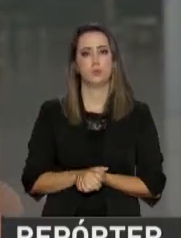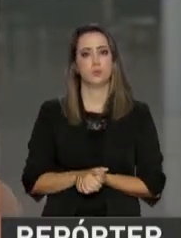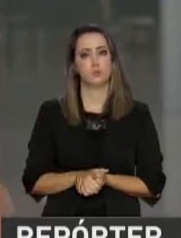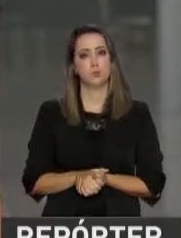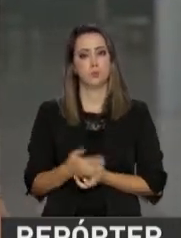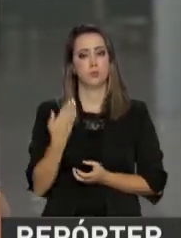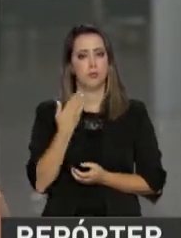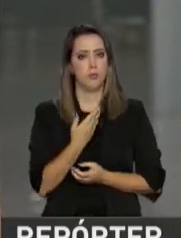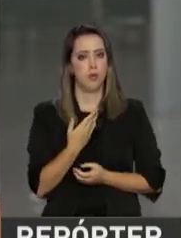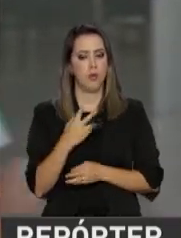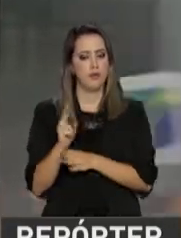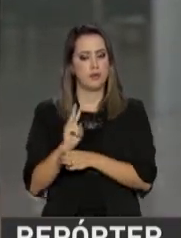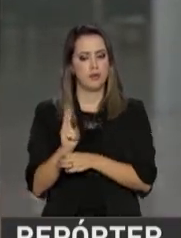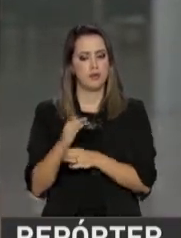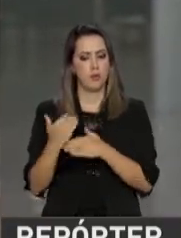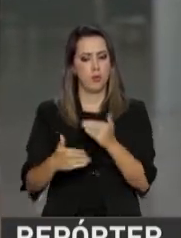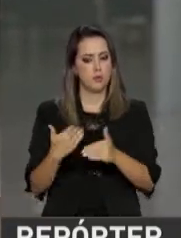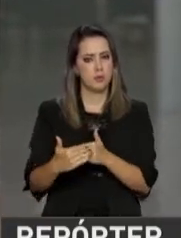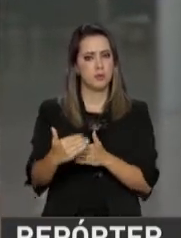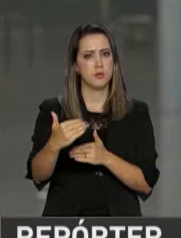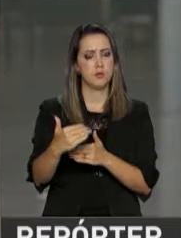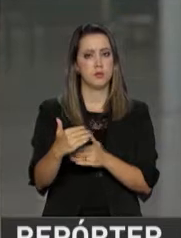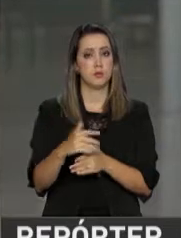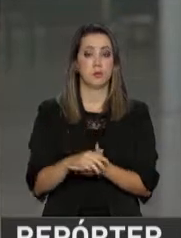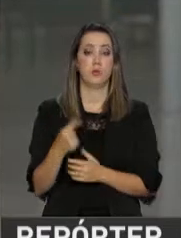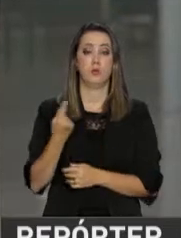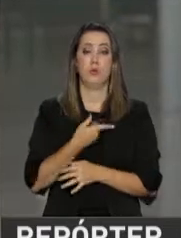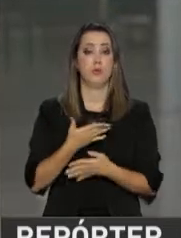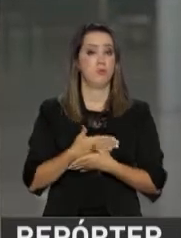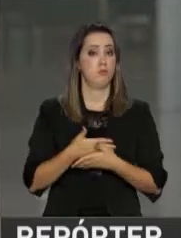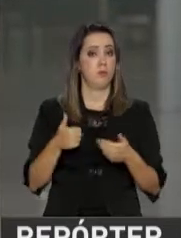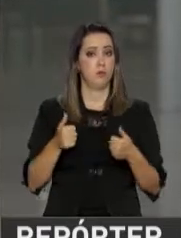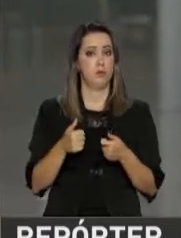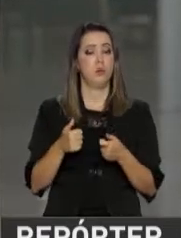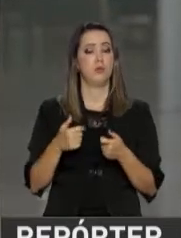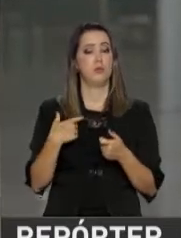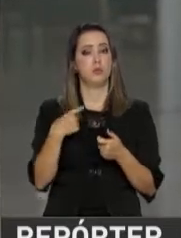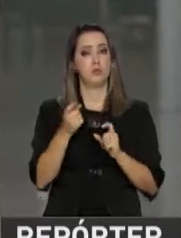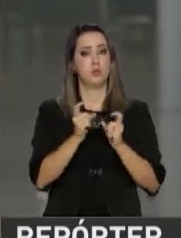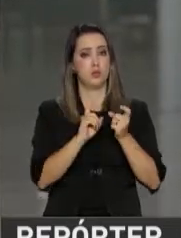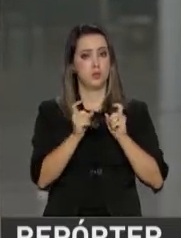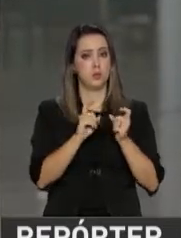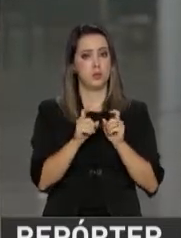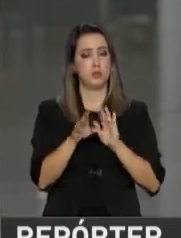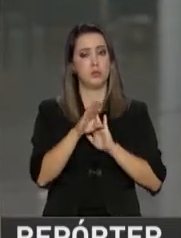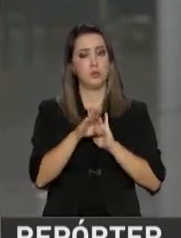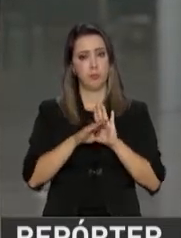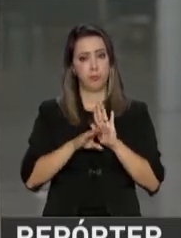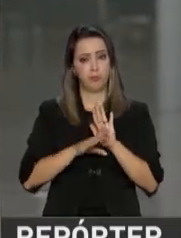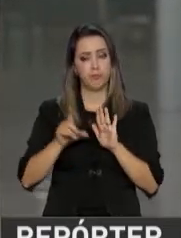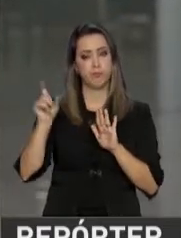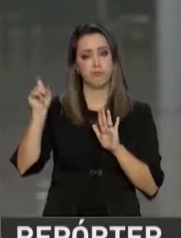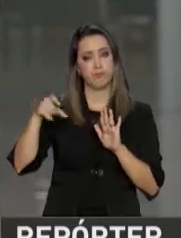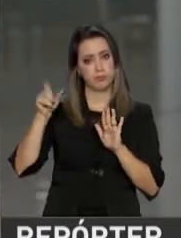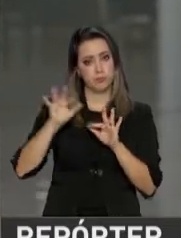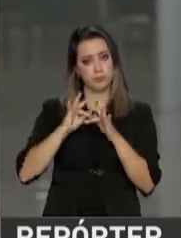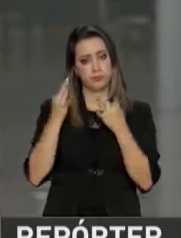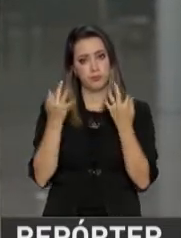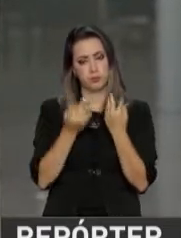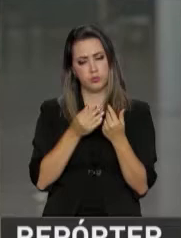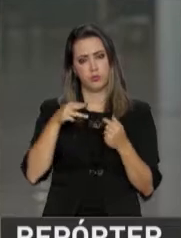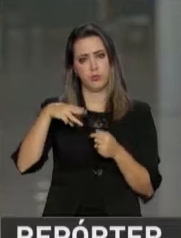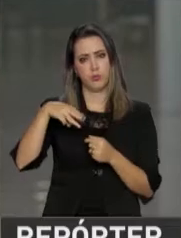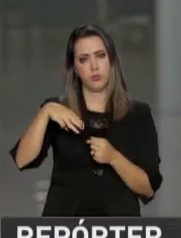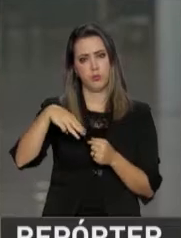o pente fino é contínuo agora nós aperfeiçoamos a governança do programa bolsa família a partir de maio